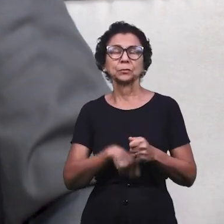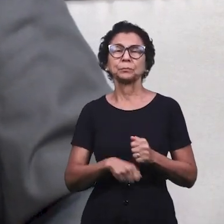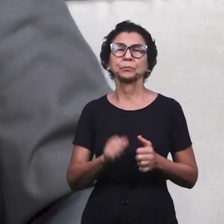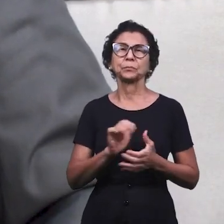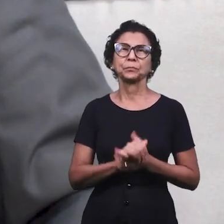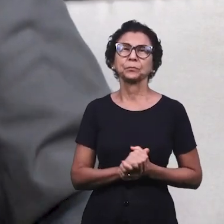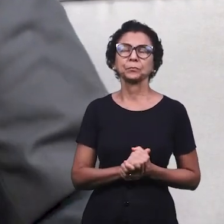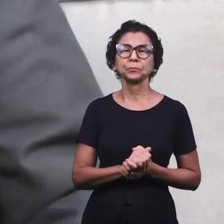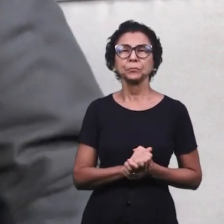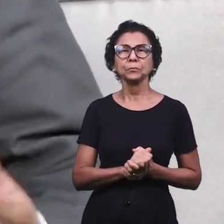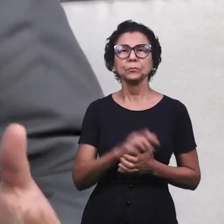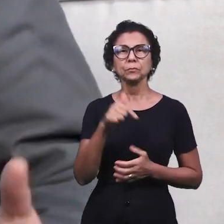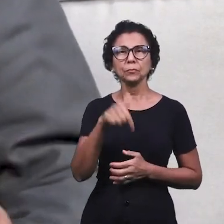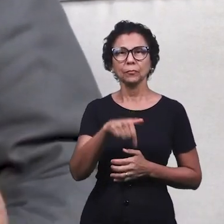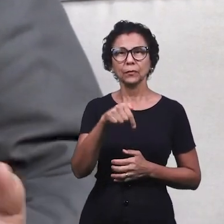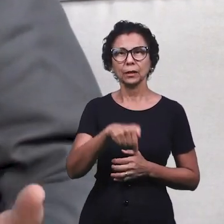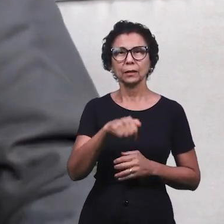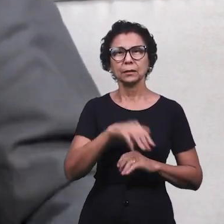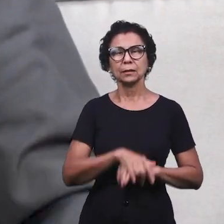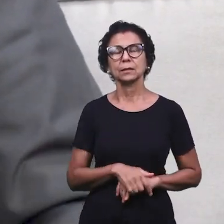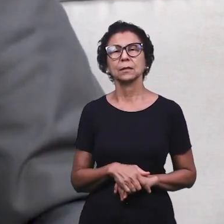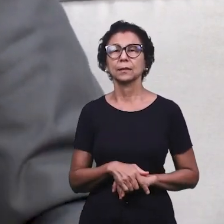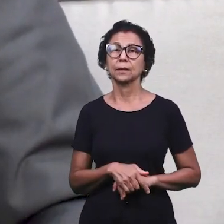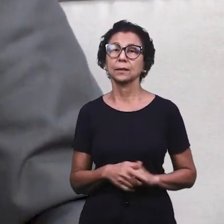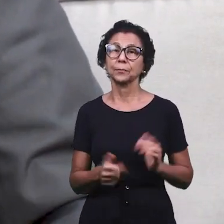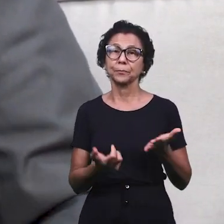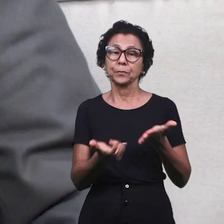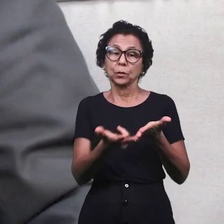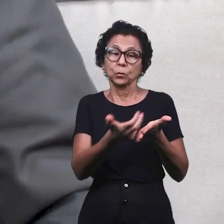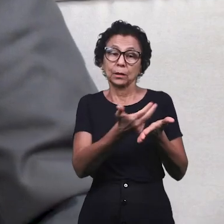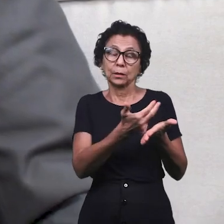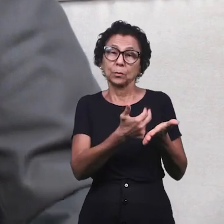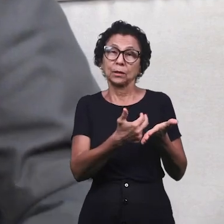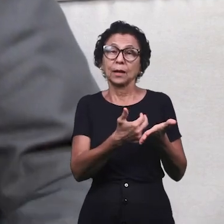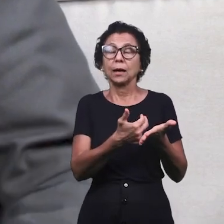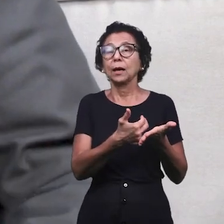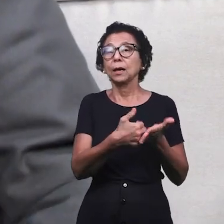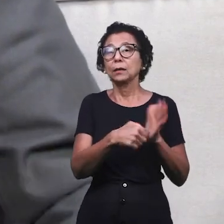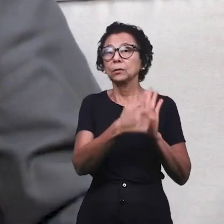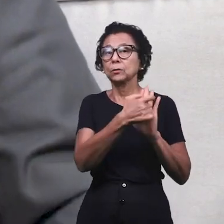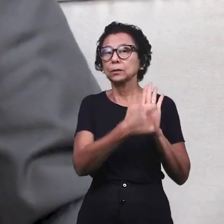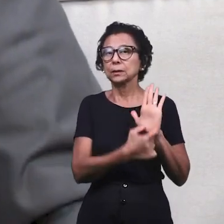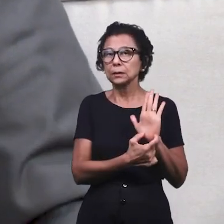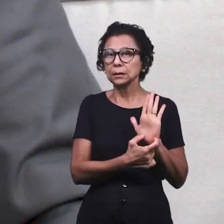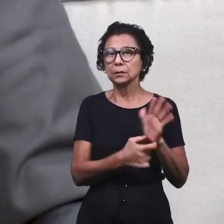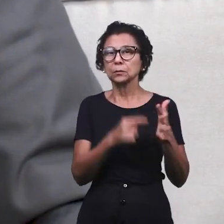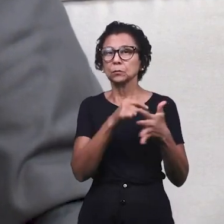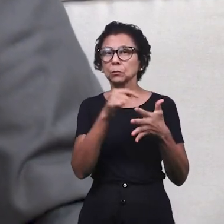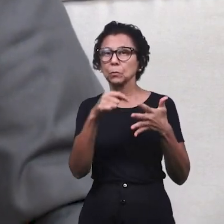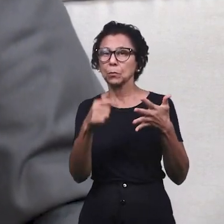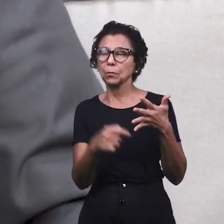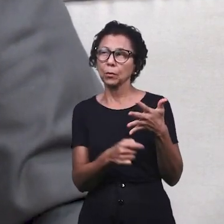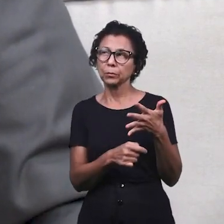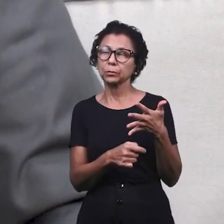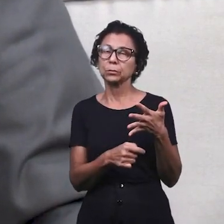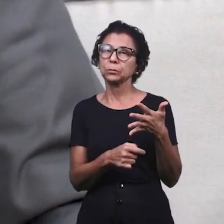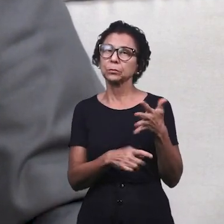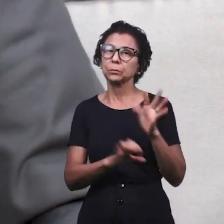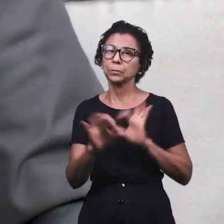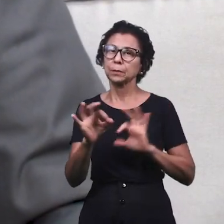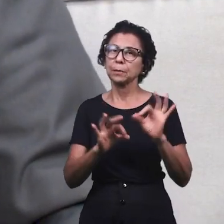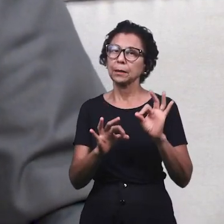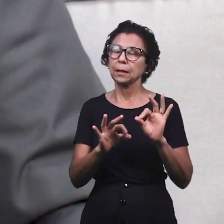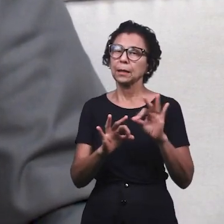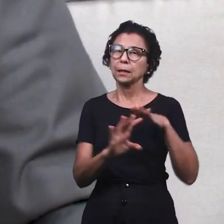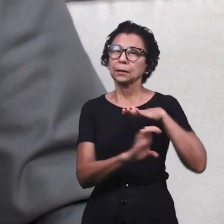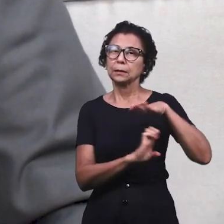ponta, no Brasil, você tem que se preparar tributariamente. Não só tributariamente, há alguns pontos que você precisa